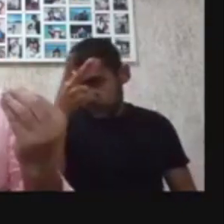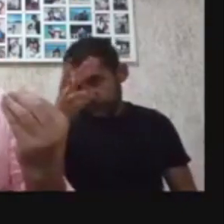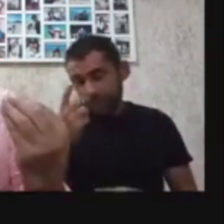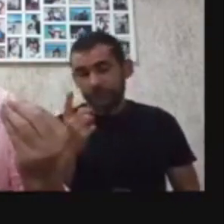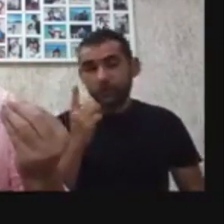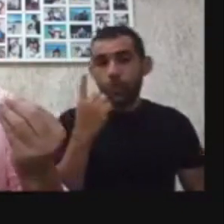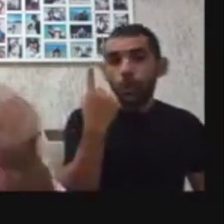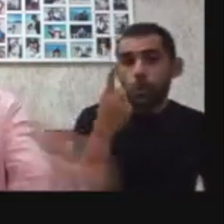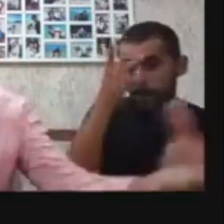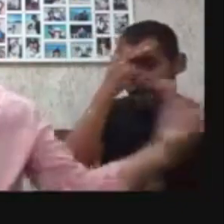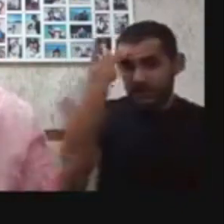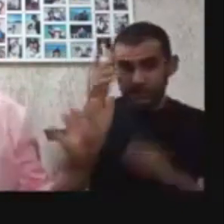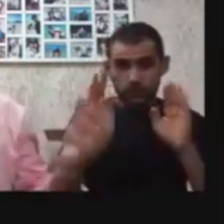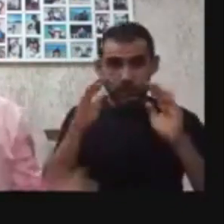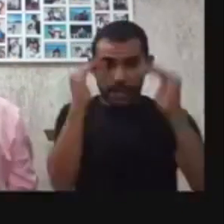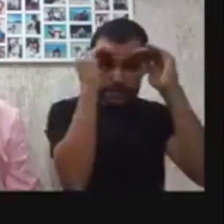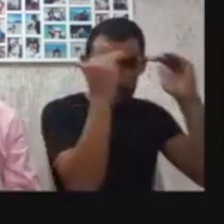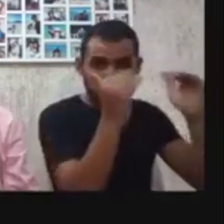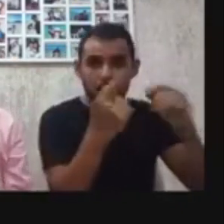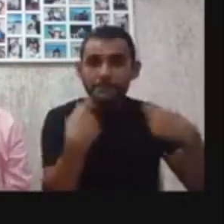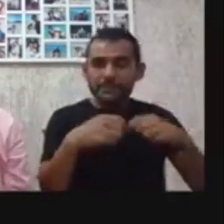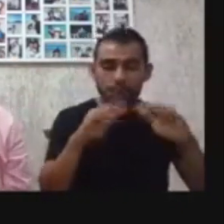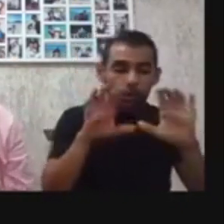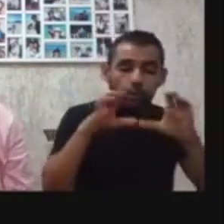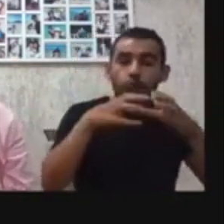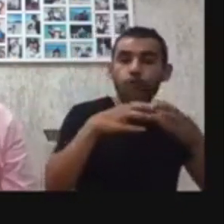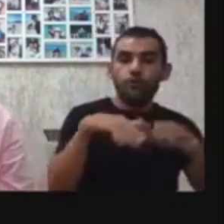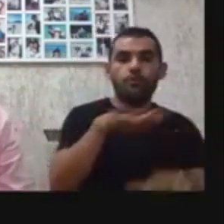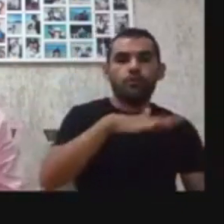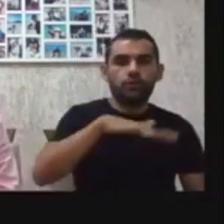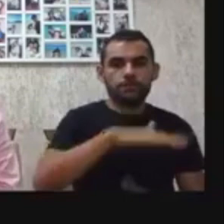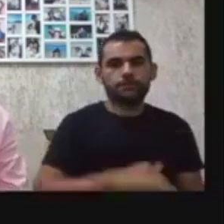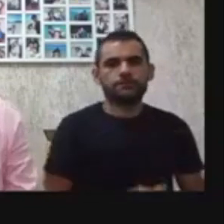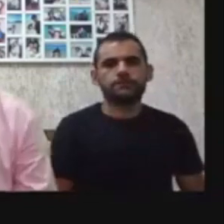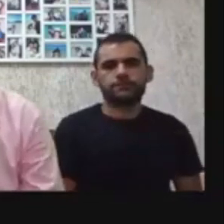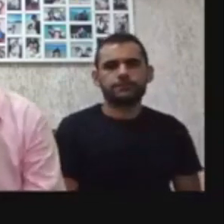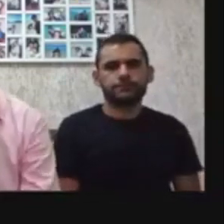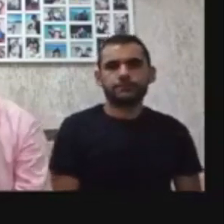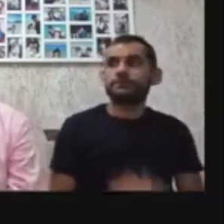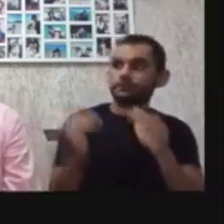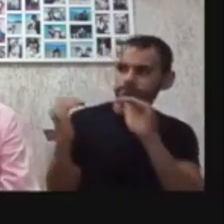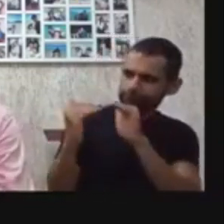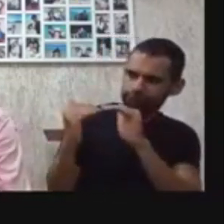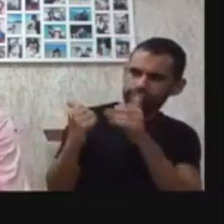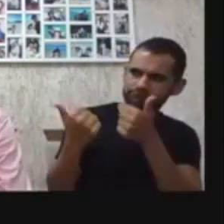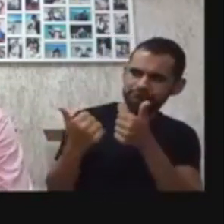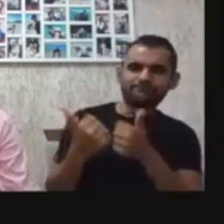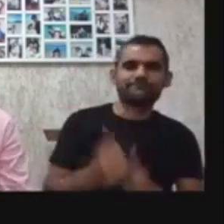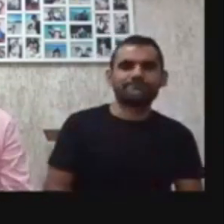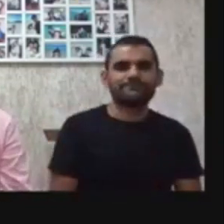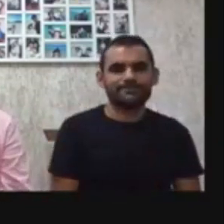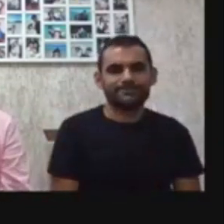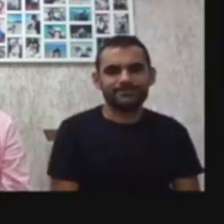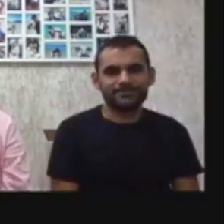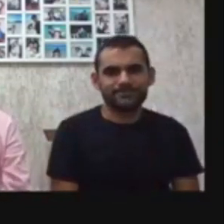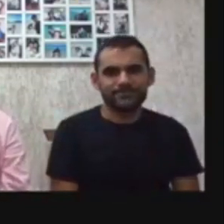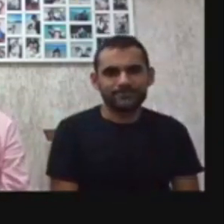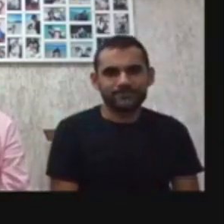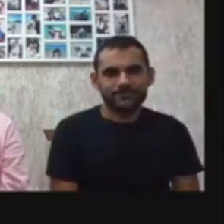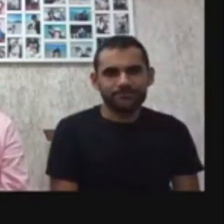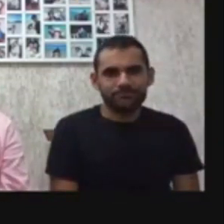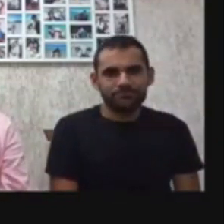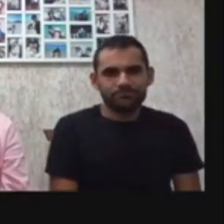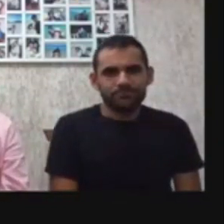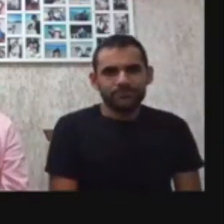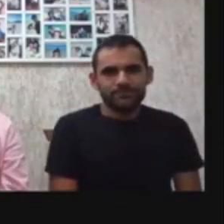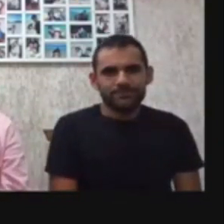serve um cidadão. Ela serve a coletividade. Concordo com o senhor plenamente em número grau. E apesar